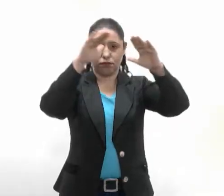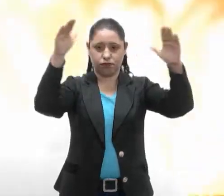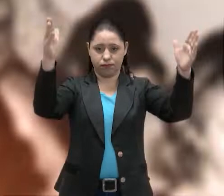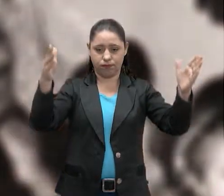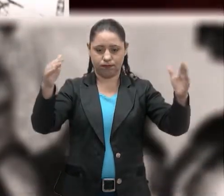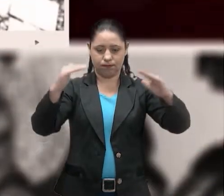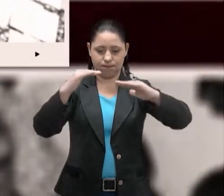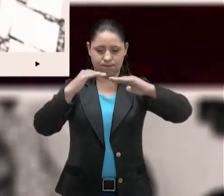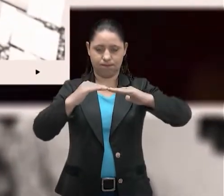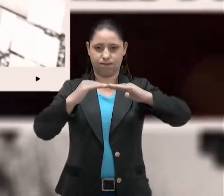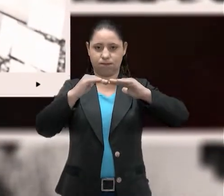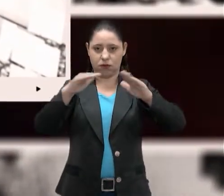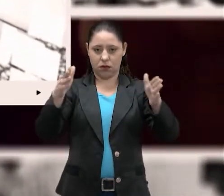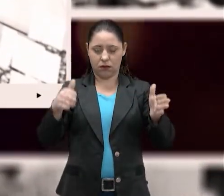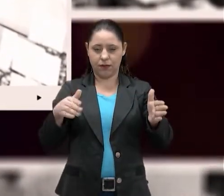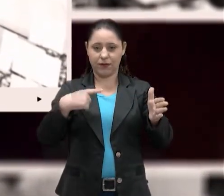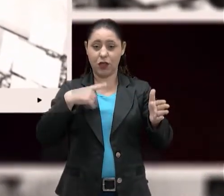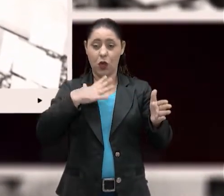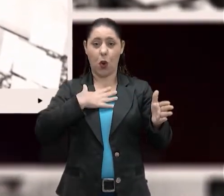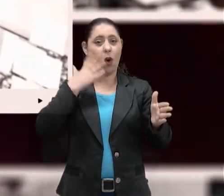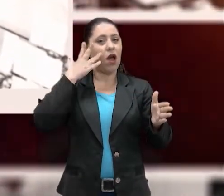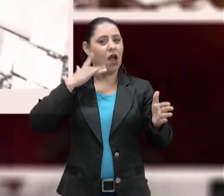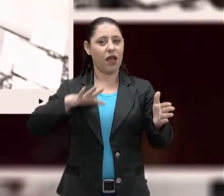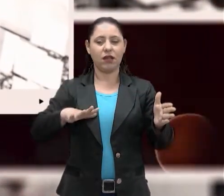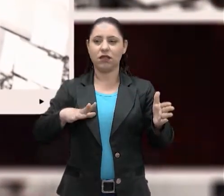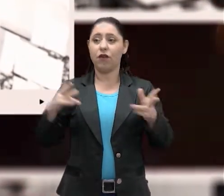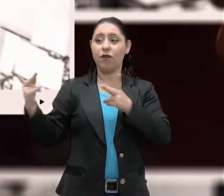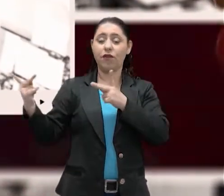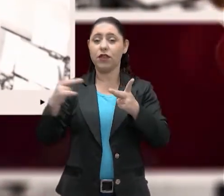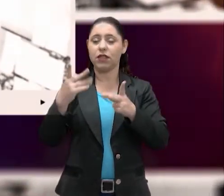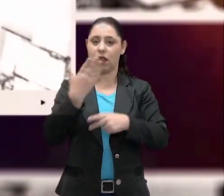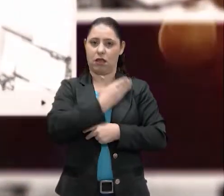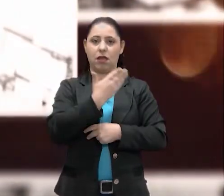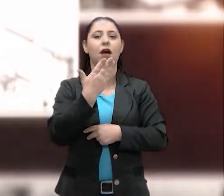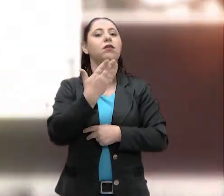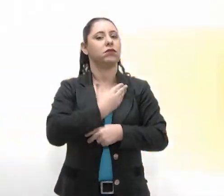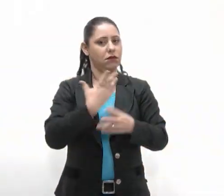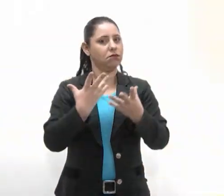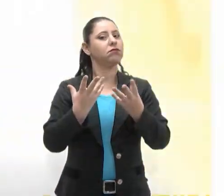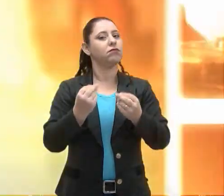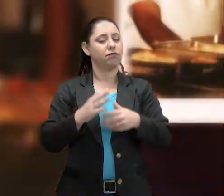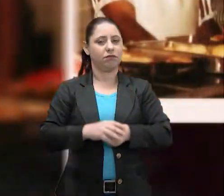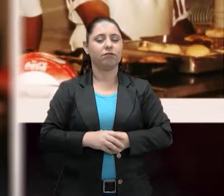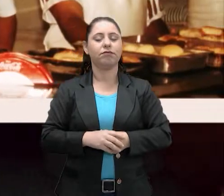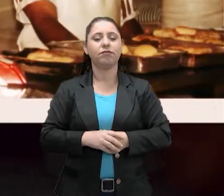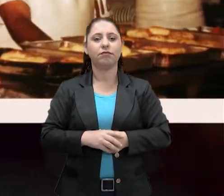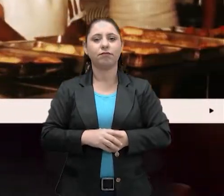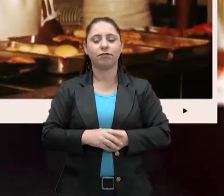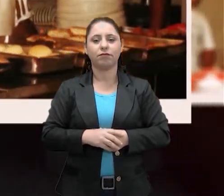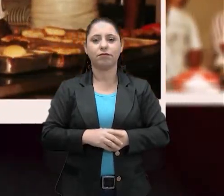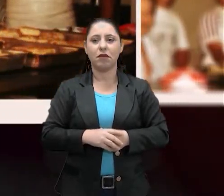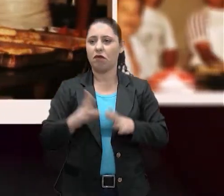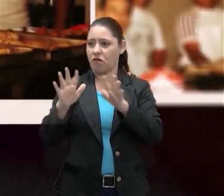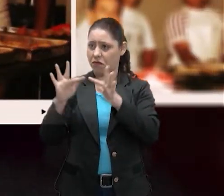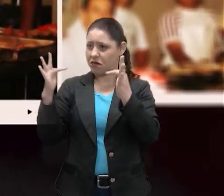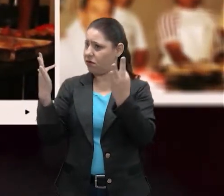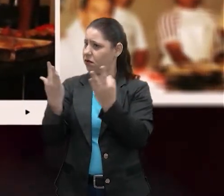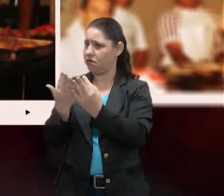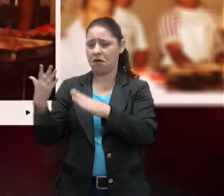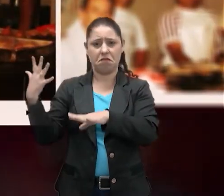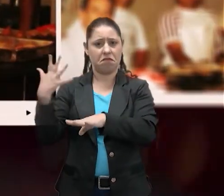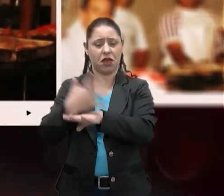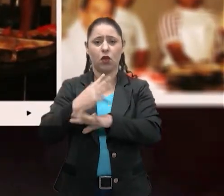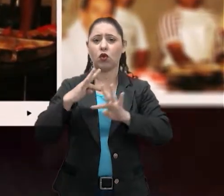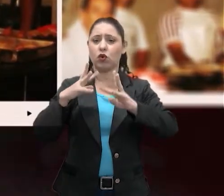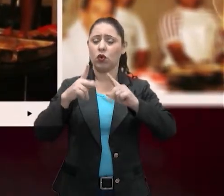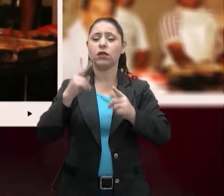balcão, né? Principalmente quando era pequenininho, recebia muita visita dos amigos e tal, né? E